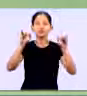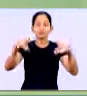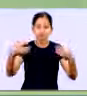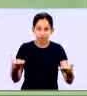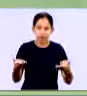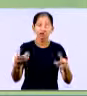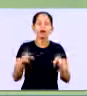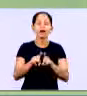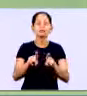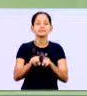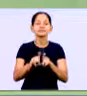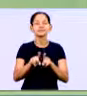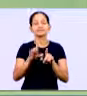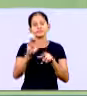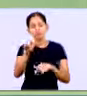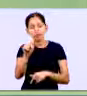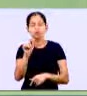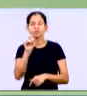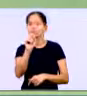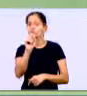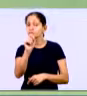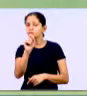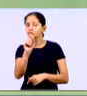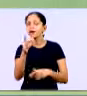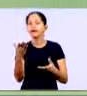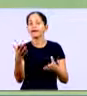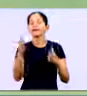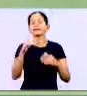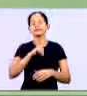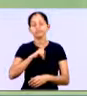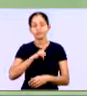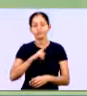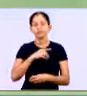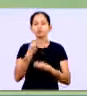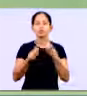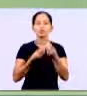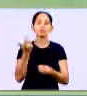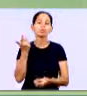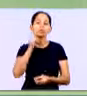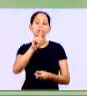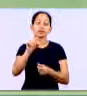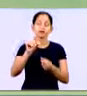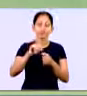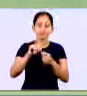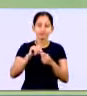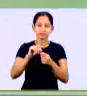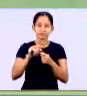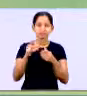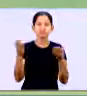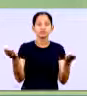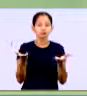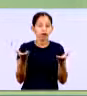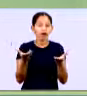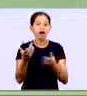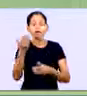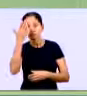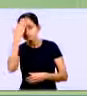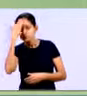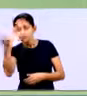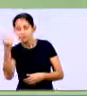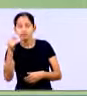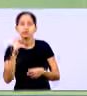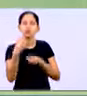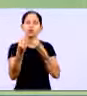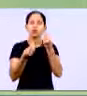né? Essa concepção de orçamento de produção, ela se dá para que eu tenha um dimensionamento